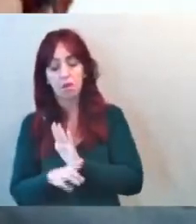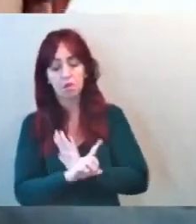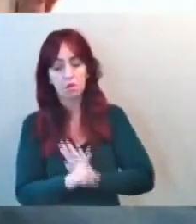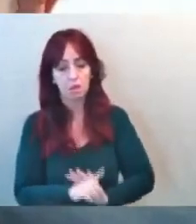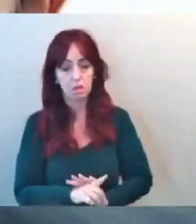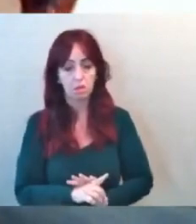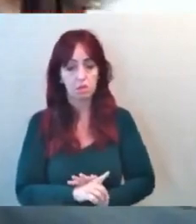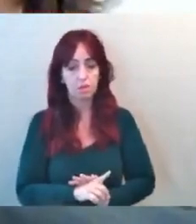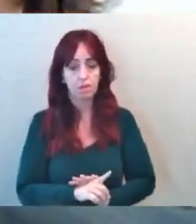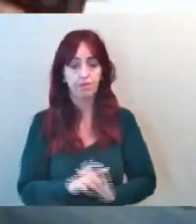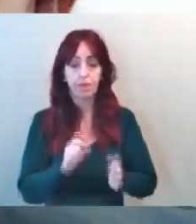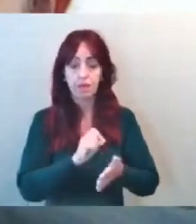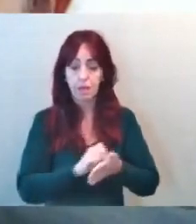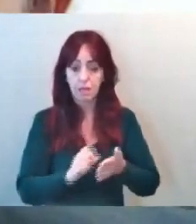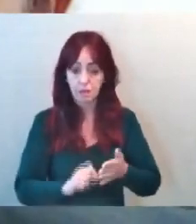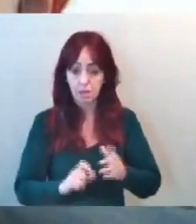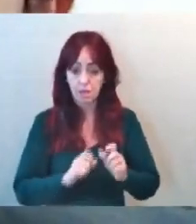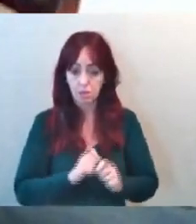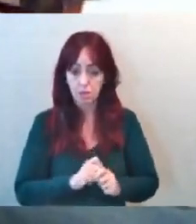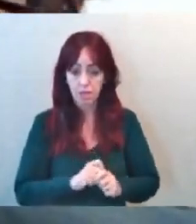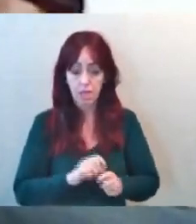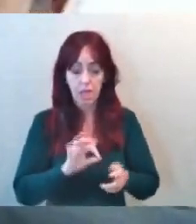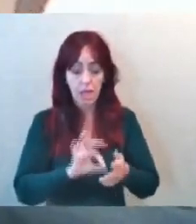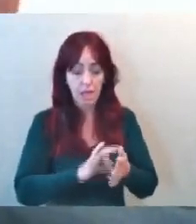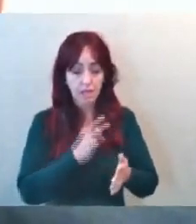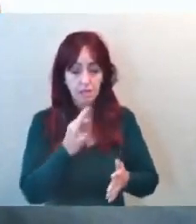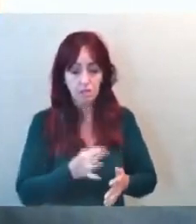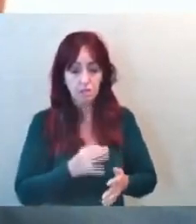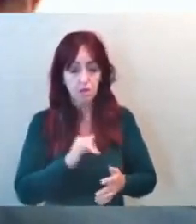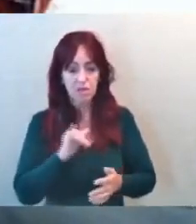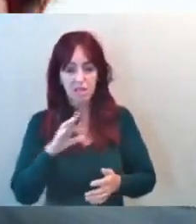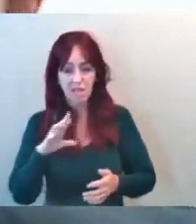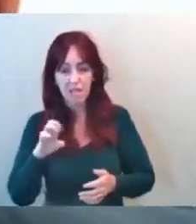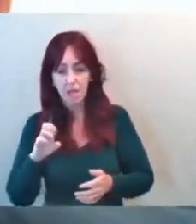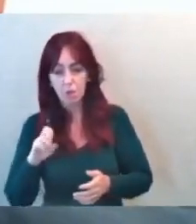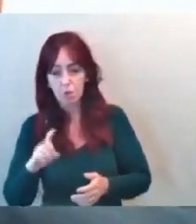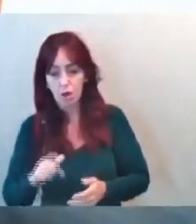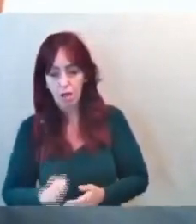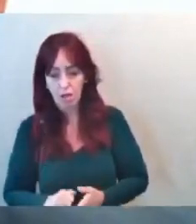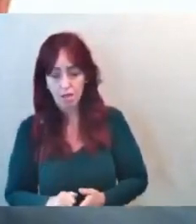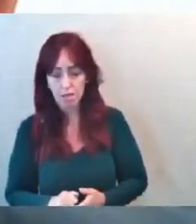Está inscrito em dívida ativa, a inscrição é regular, passou pelo controle de legalidade,